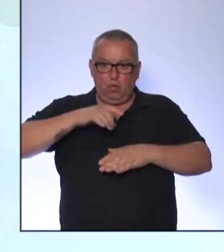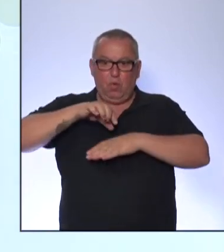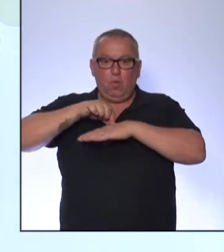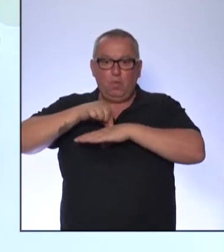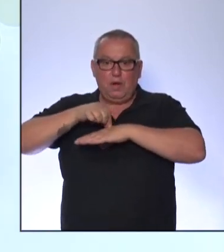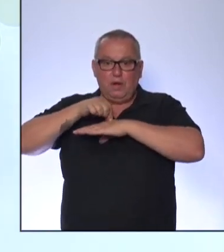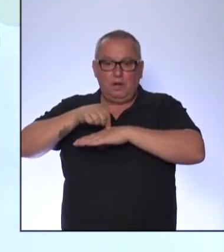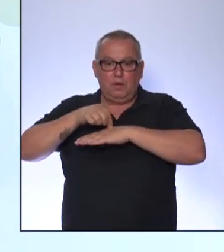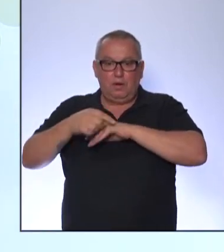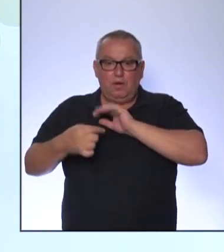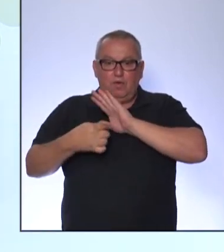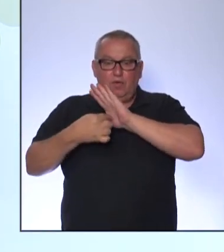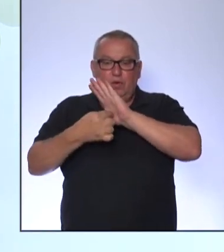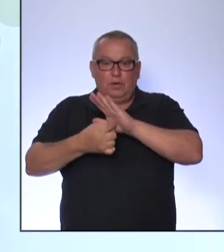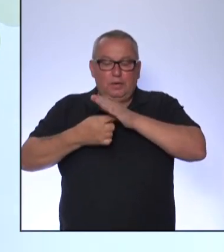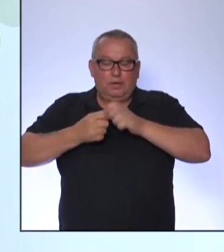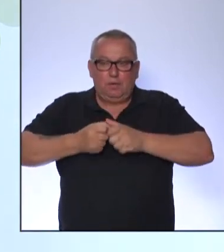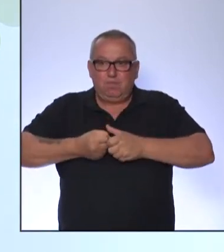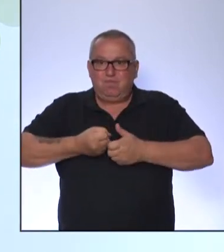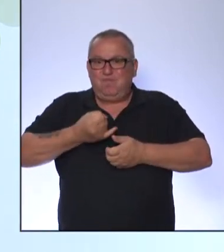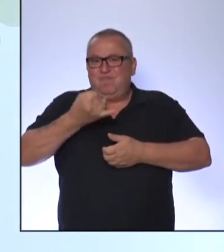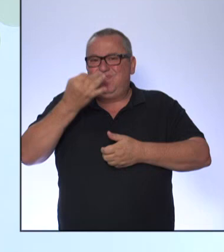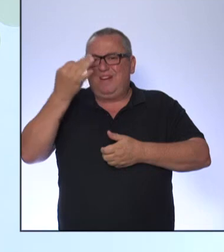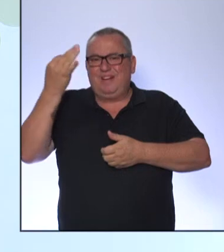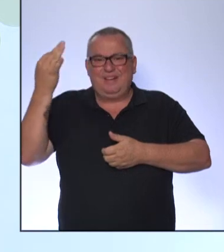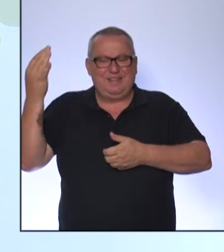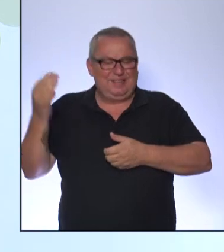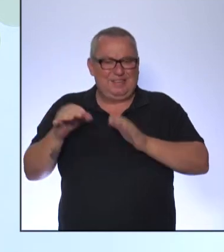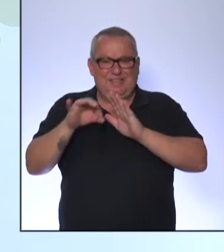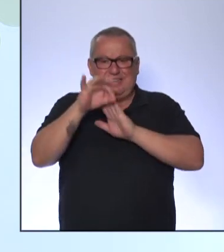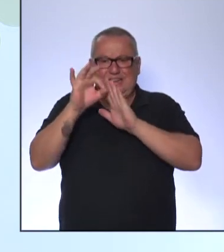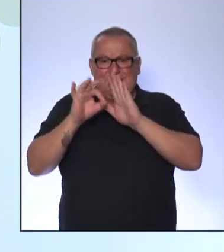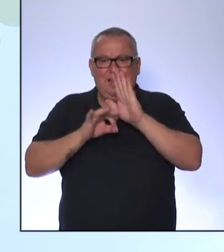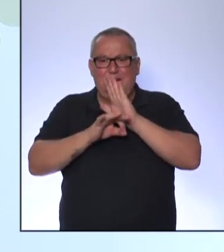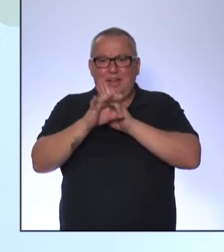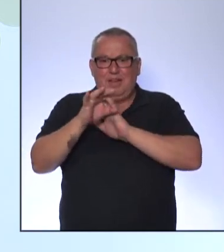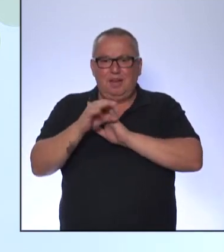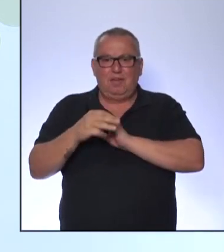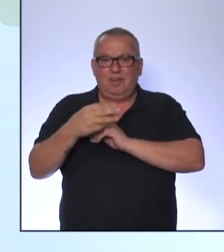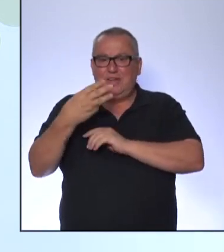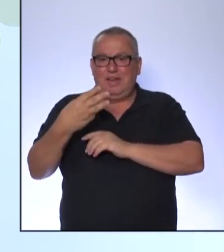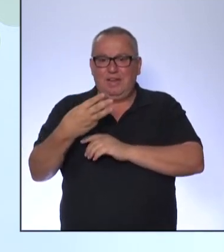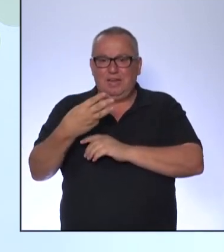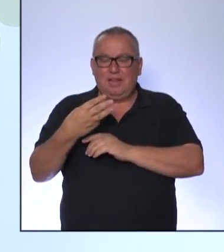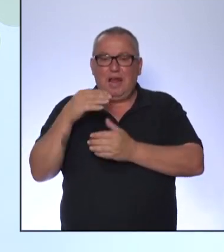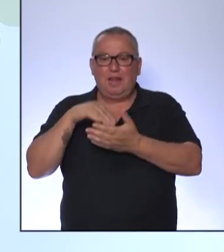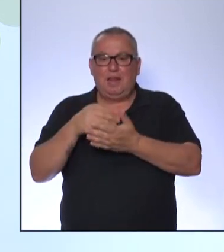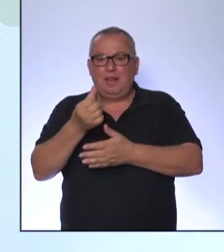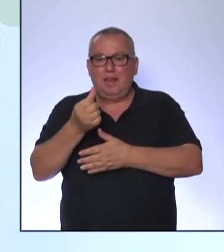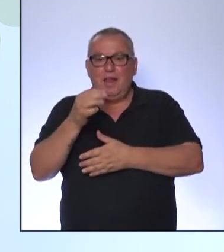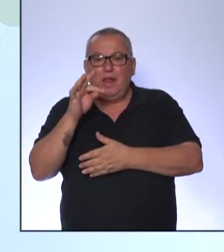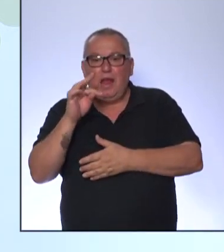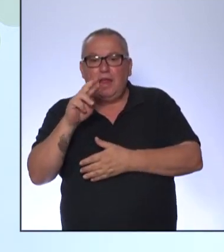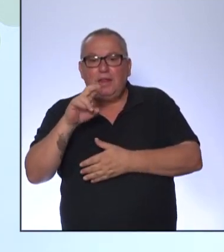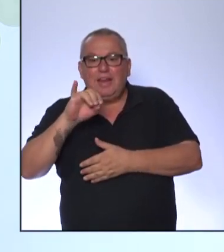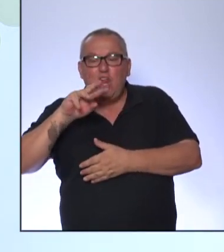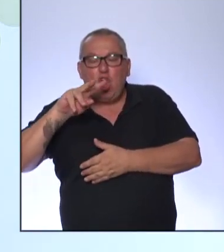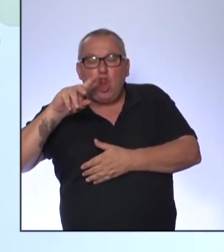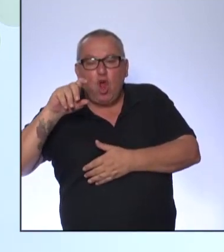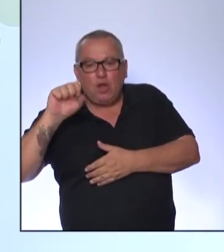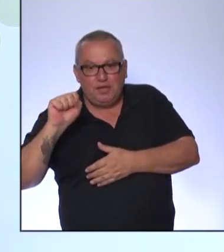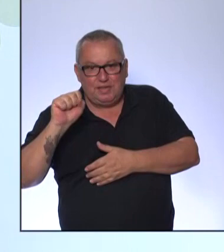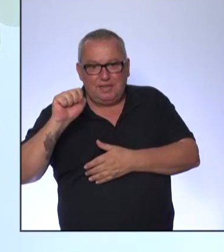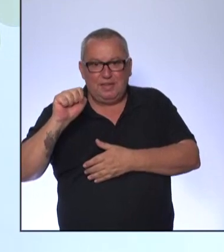gente apresenta um número gigantesco de células, e aí isso pode variar aí de 3 a 6 trilhões aí de células, é um